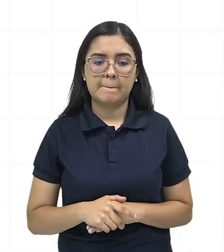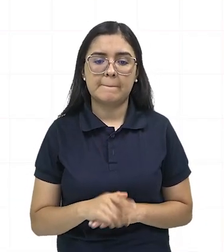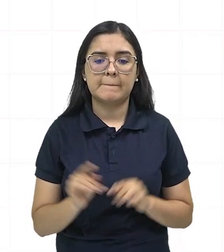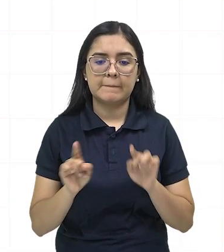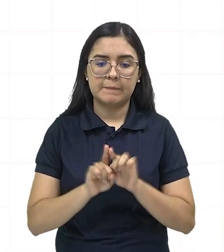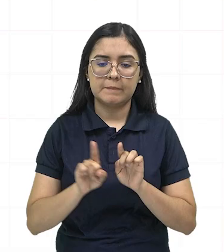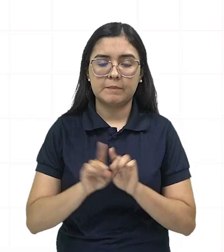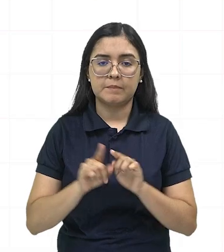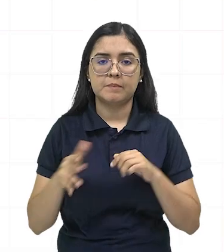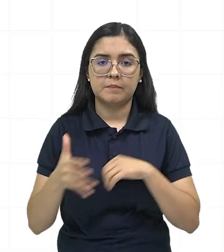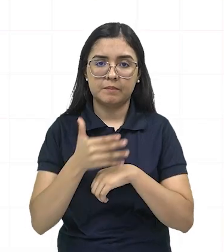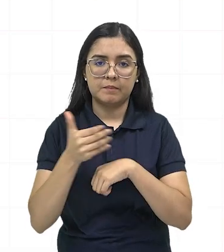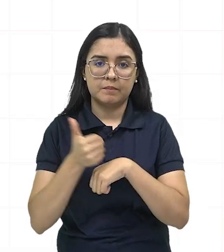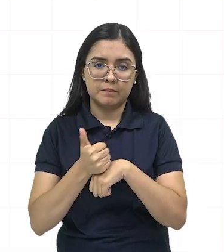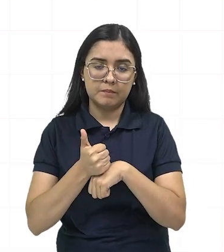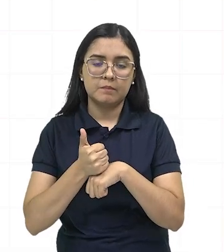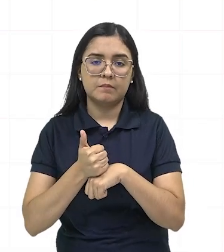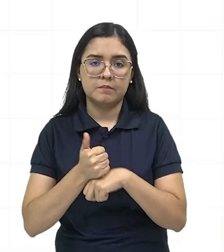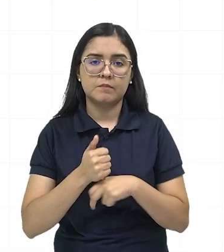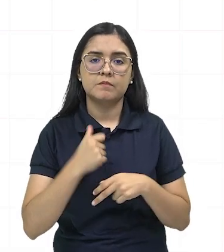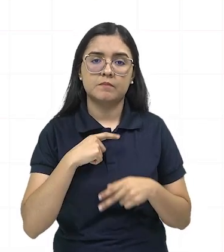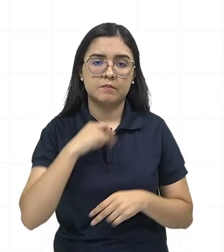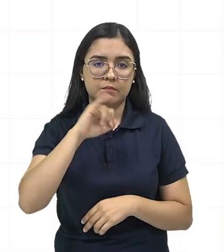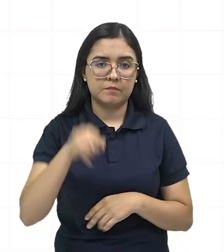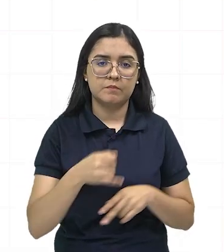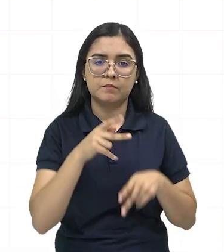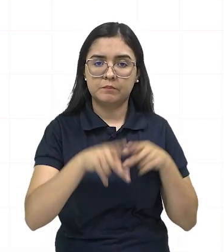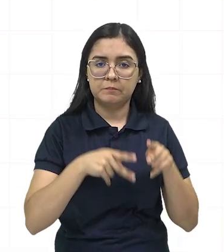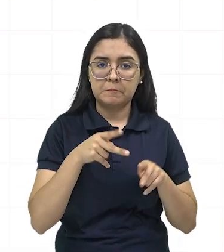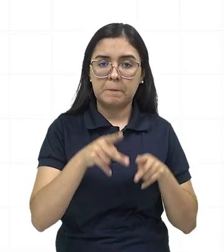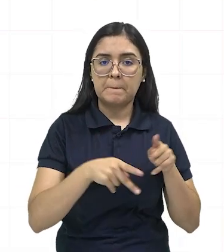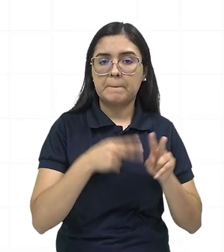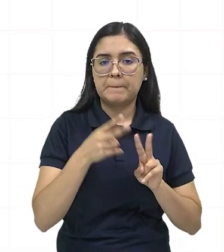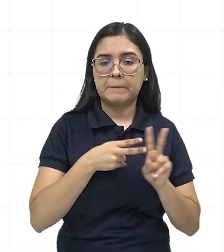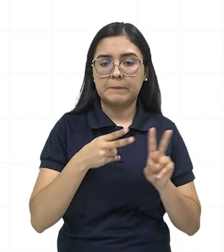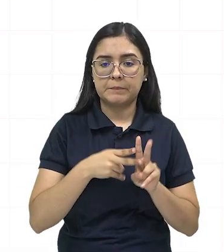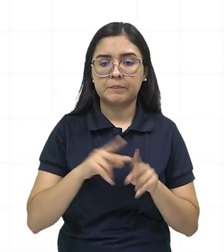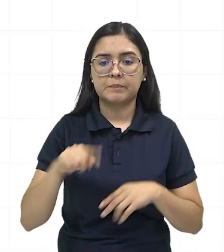à exploração colonial. Mas, após a colônia,